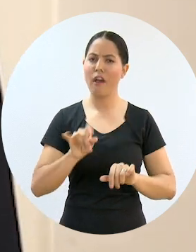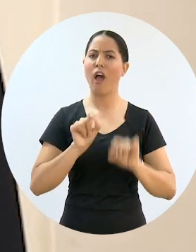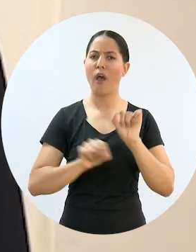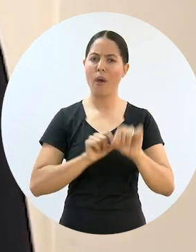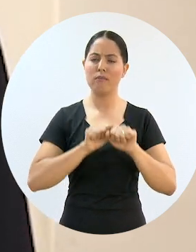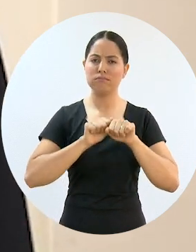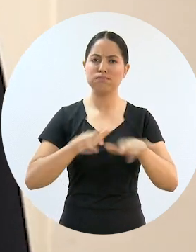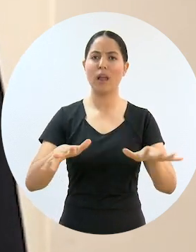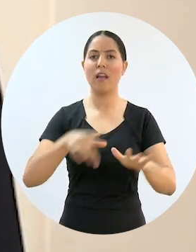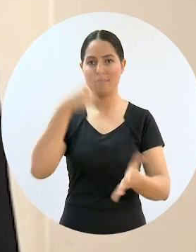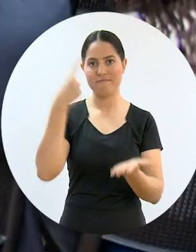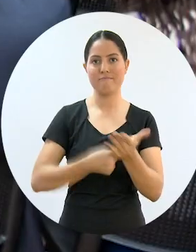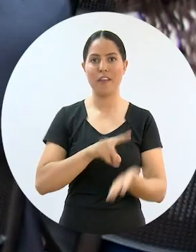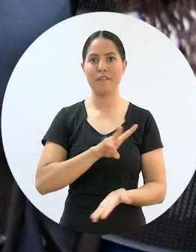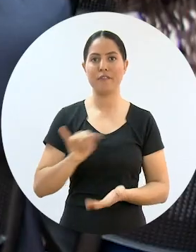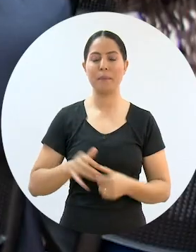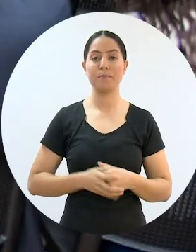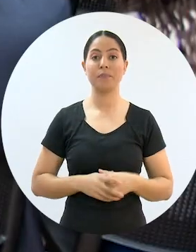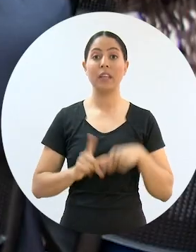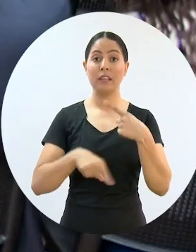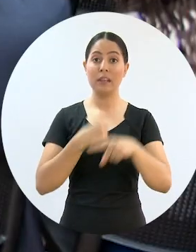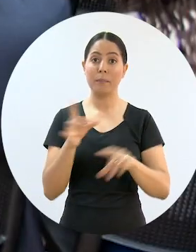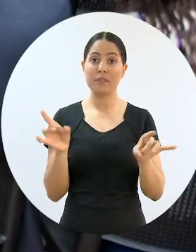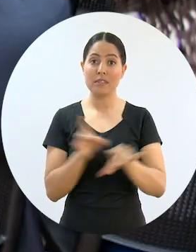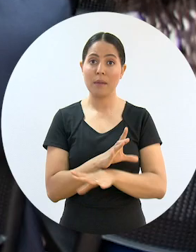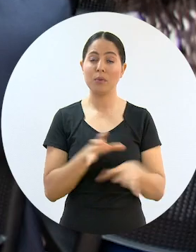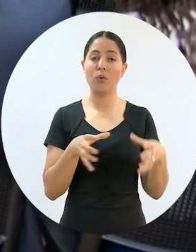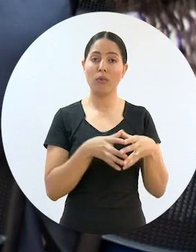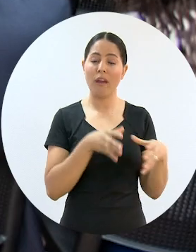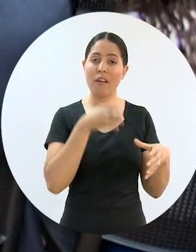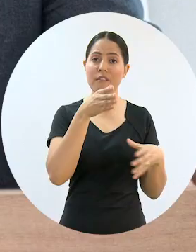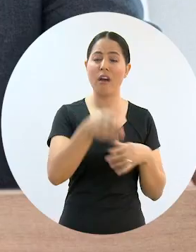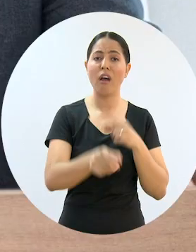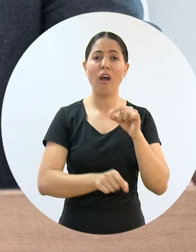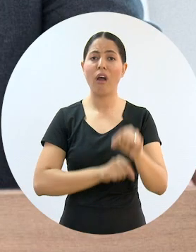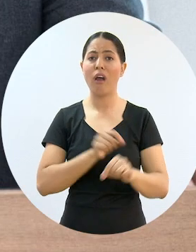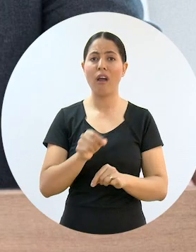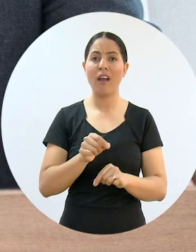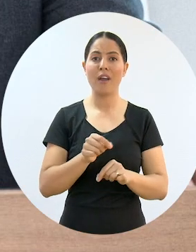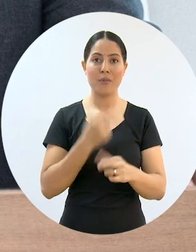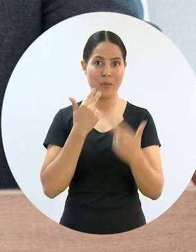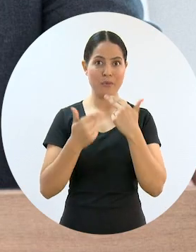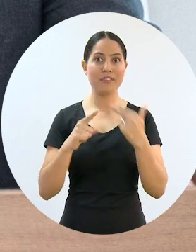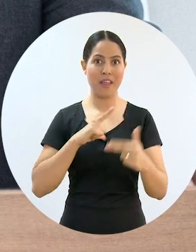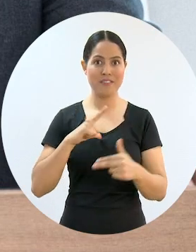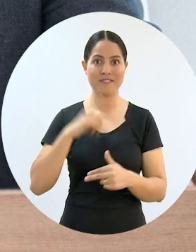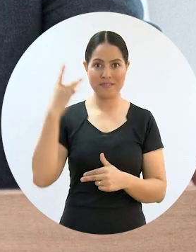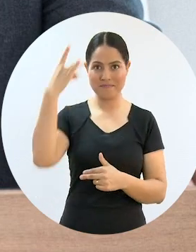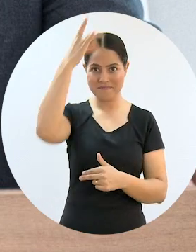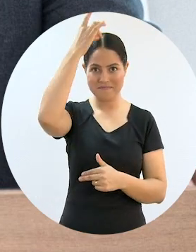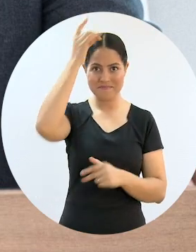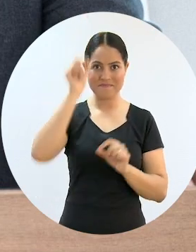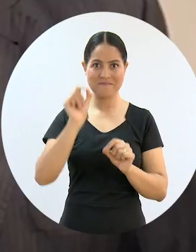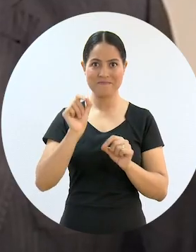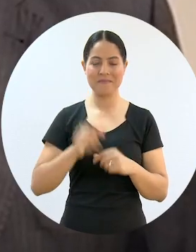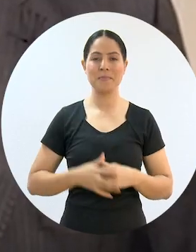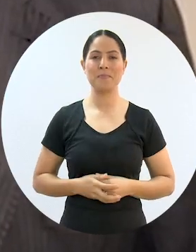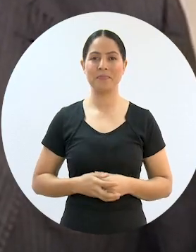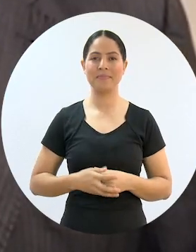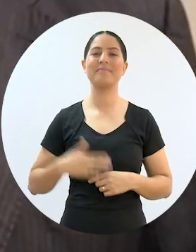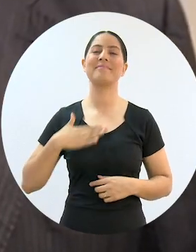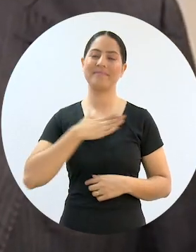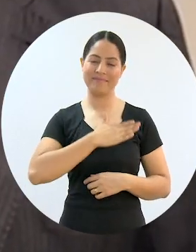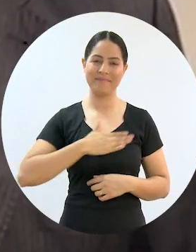e realmente fazer cumprir. Ao final da caravana, uma novidade para os advogados e advogadas capixabas. Com